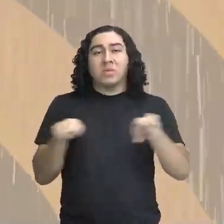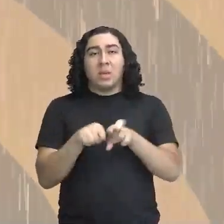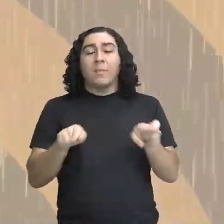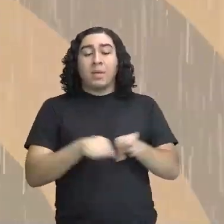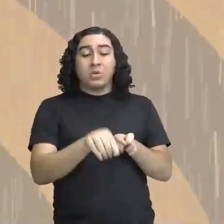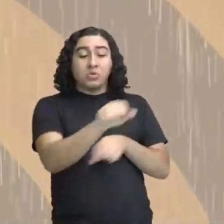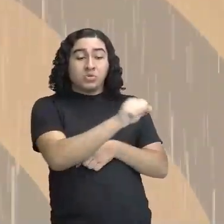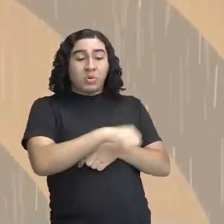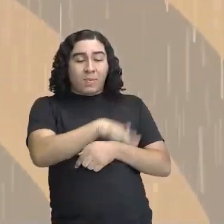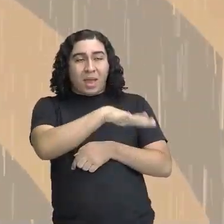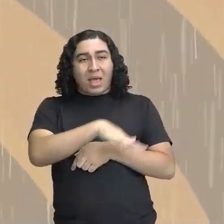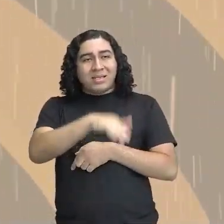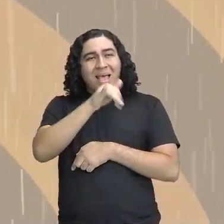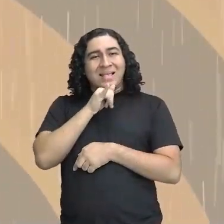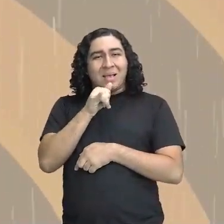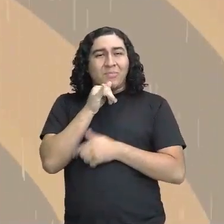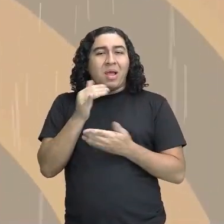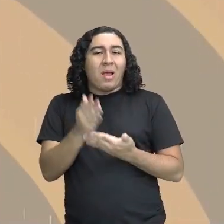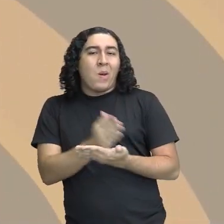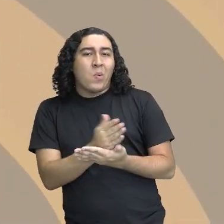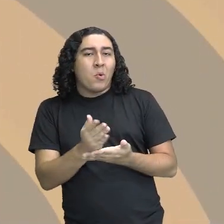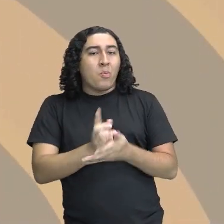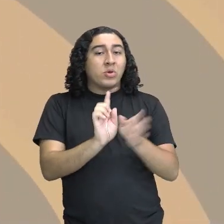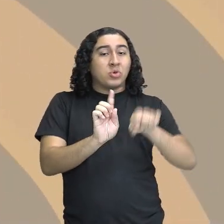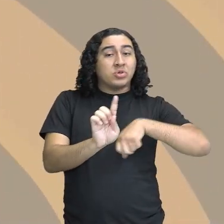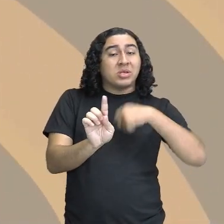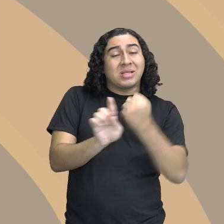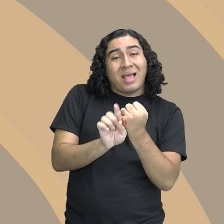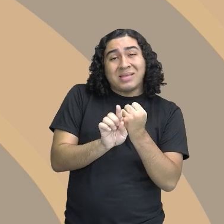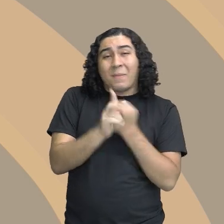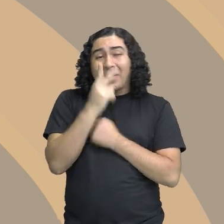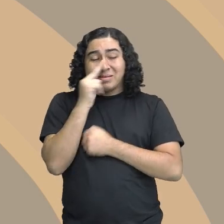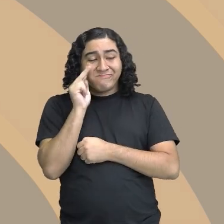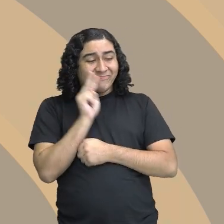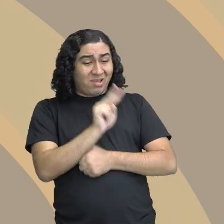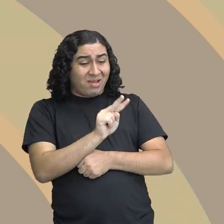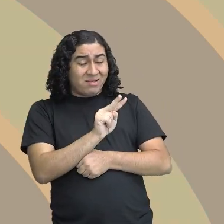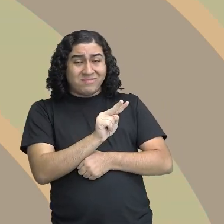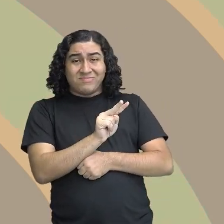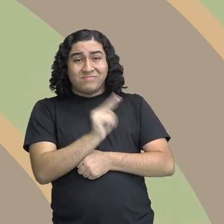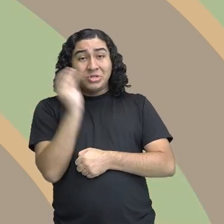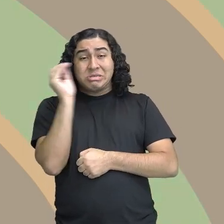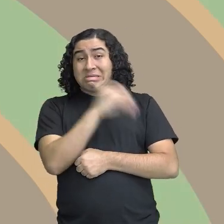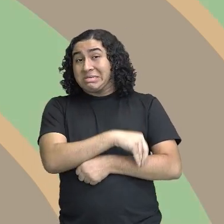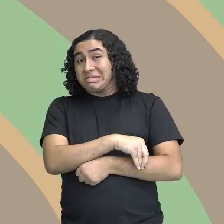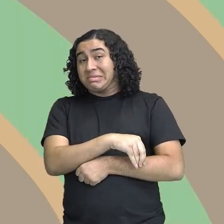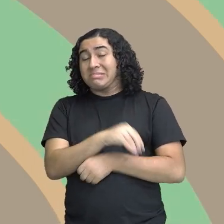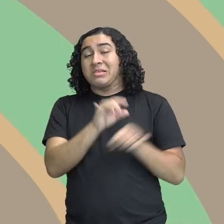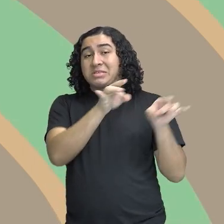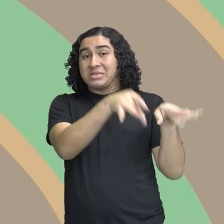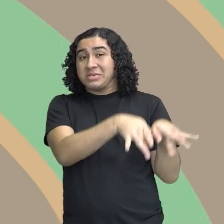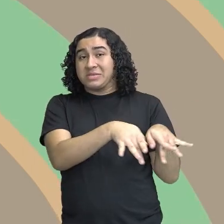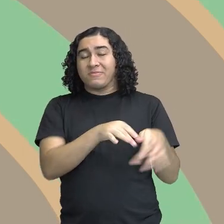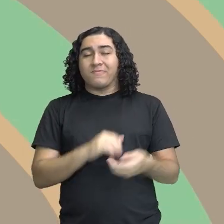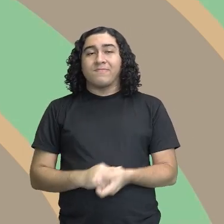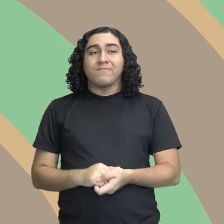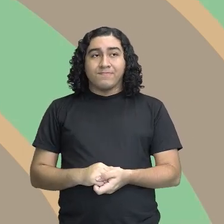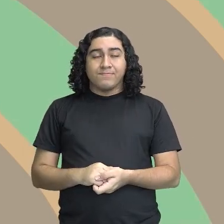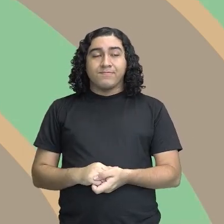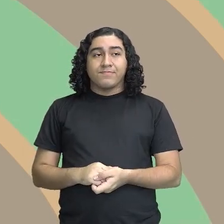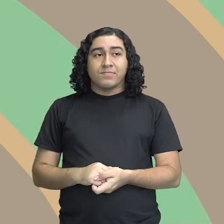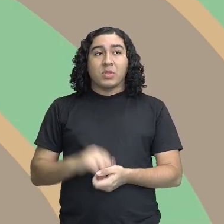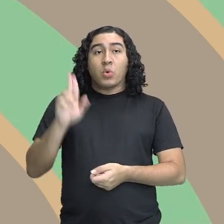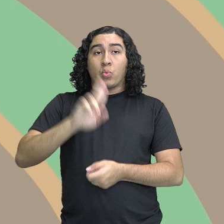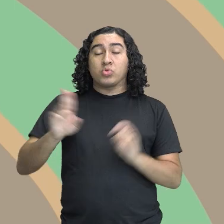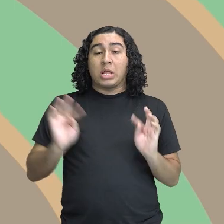numa área que algumas sociedades talvez nem não conseguissem. Então, a partir dessa